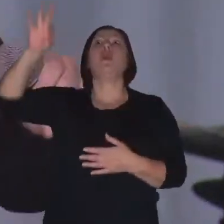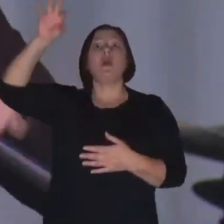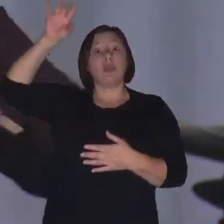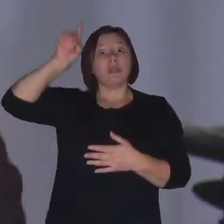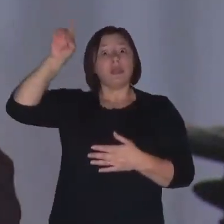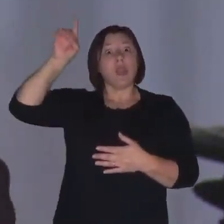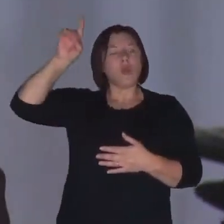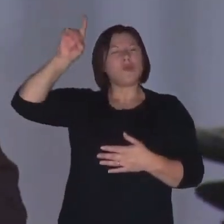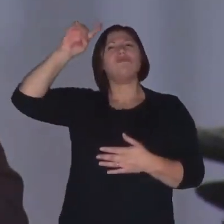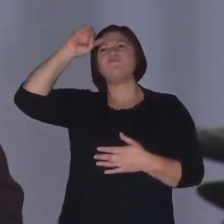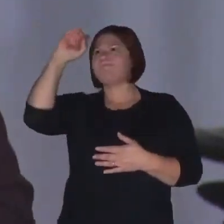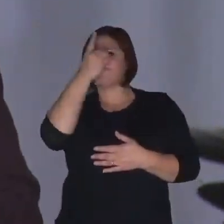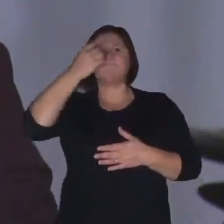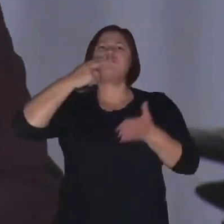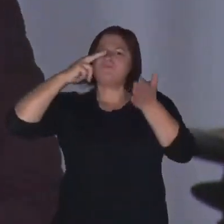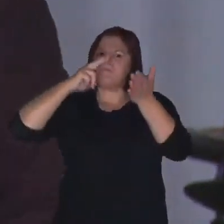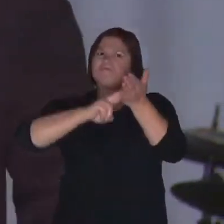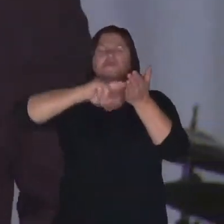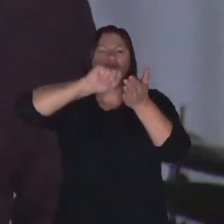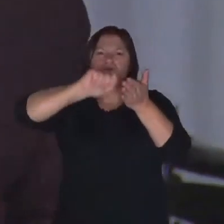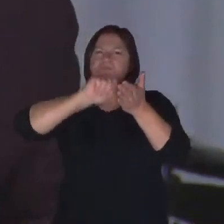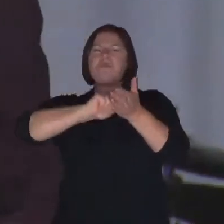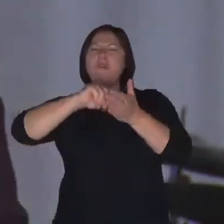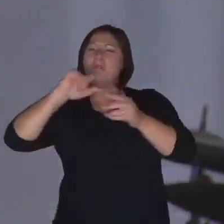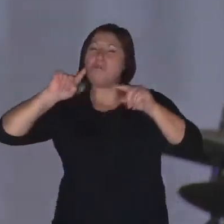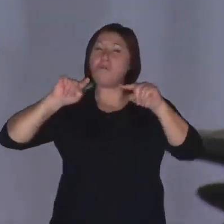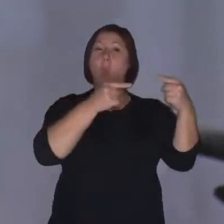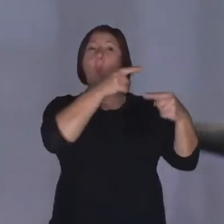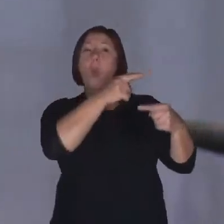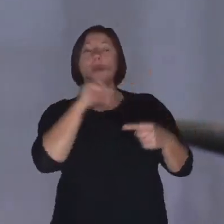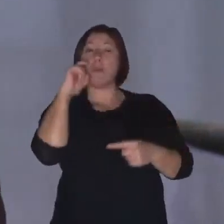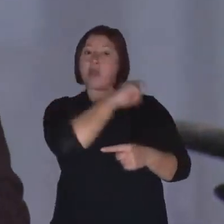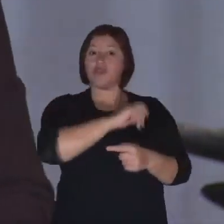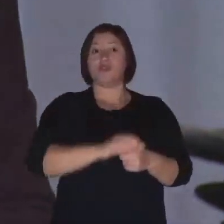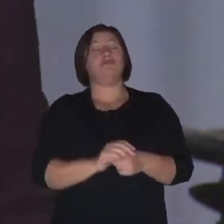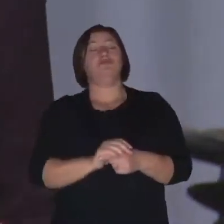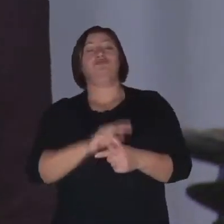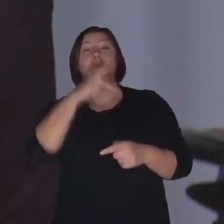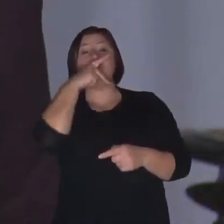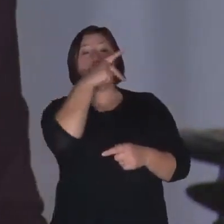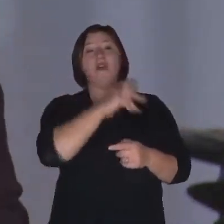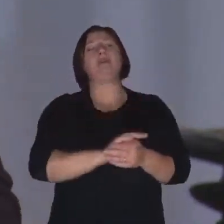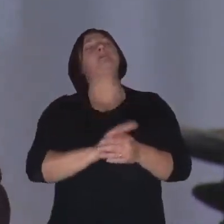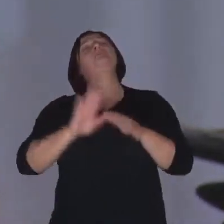contra esses falsos profetas. Olhem só a carta. Assim diz o Senhor dos Exércitos.